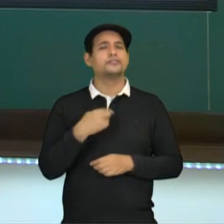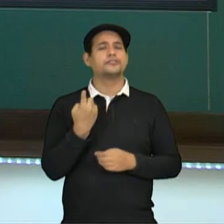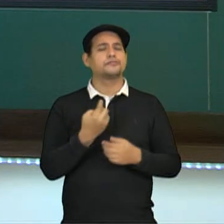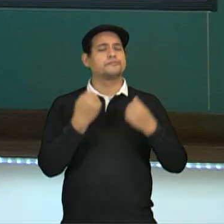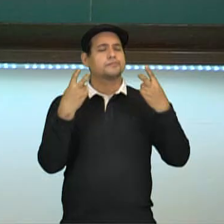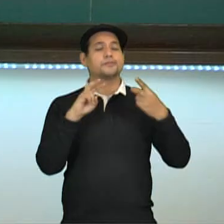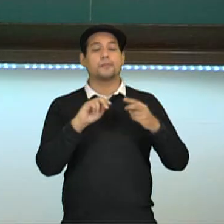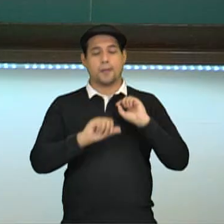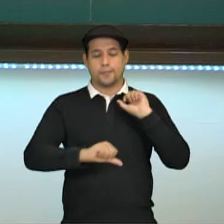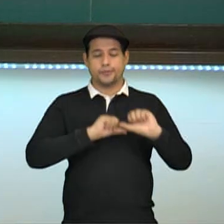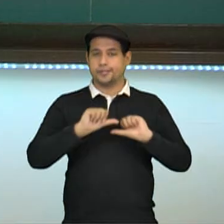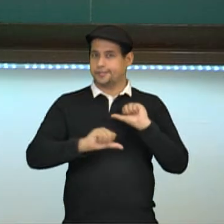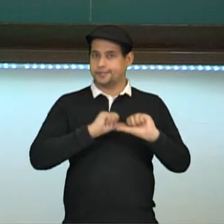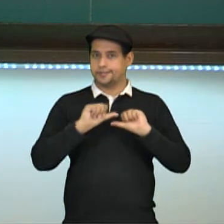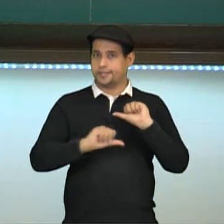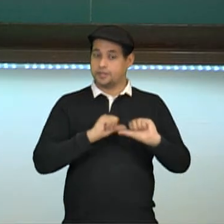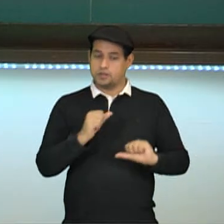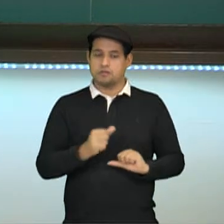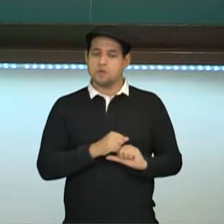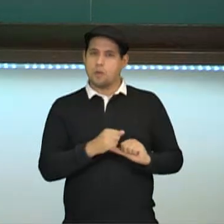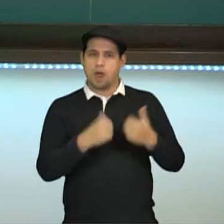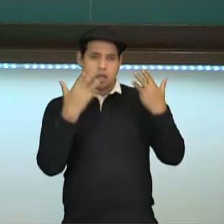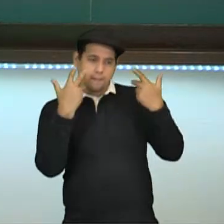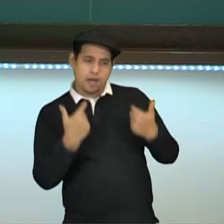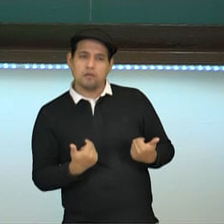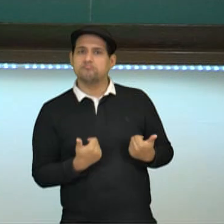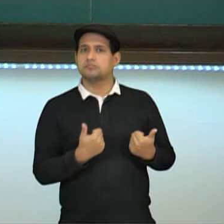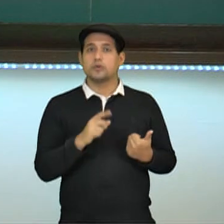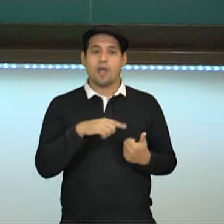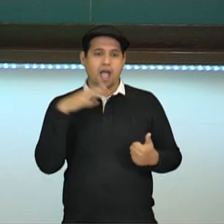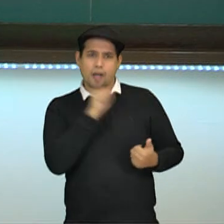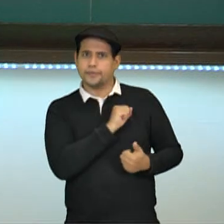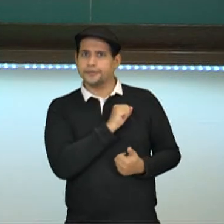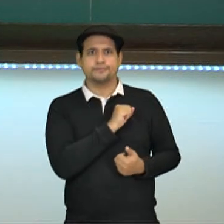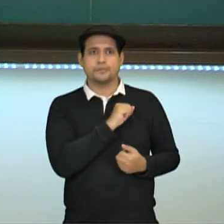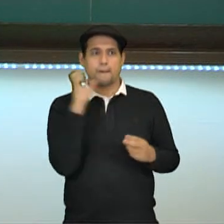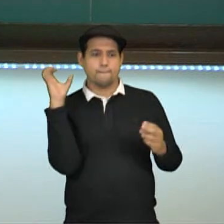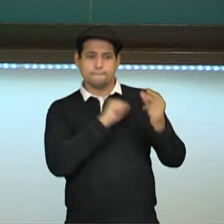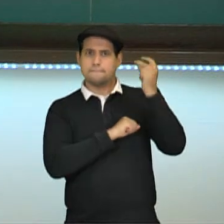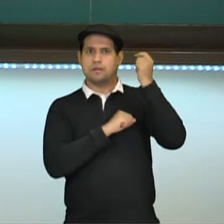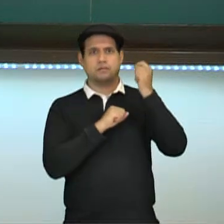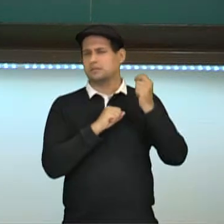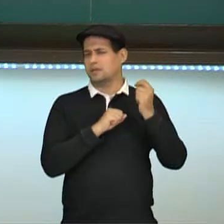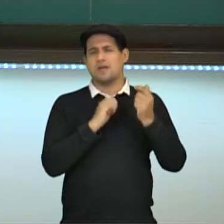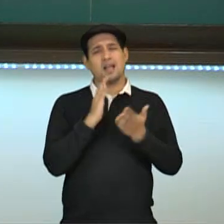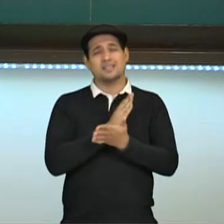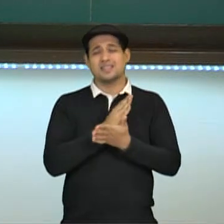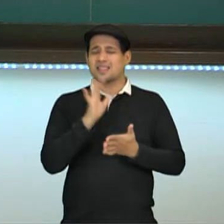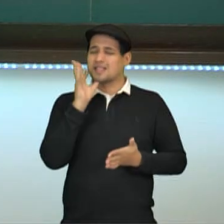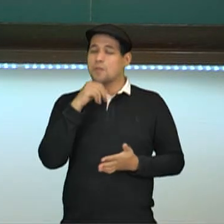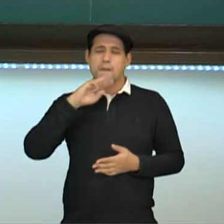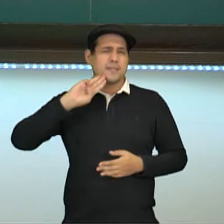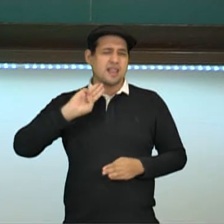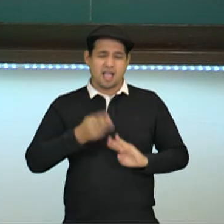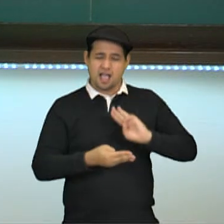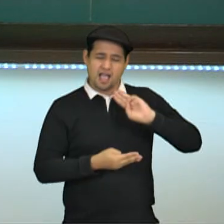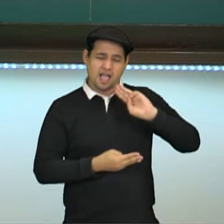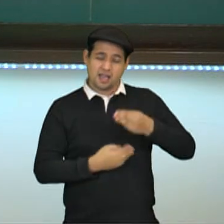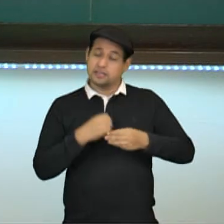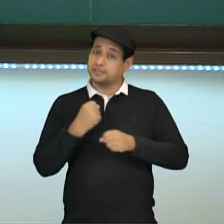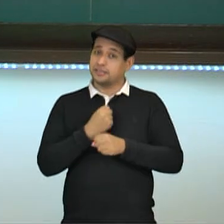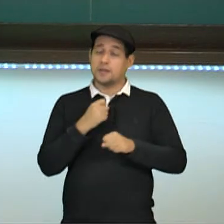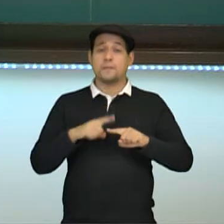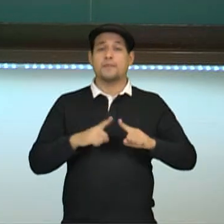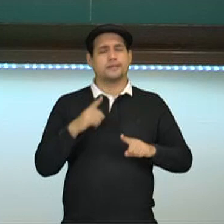vivo, e essas mudanças não são num piscar de olhos. Muitas vezes elas levam milhares de anos para acontecer,